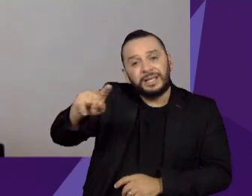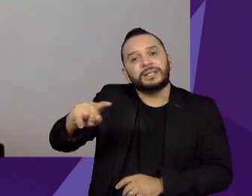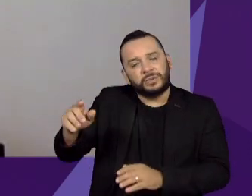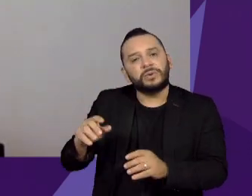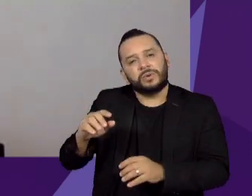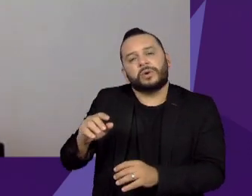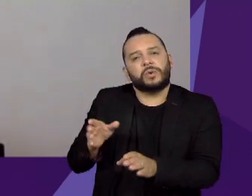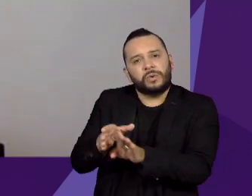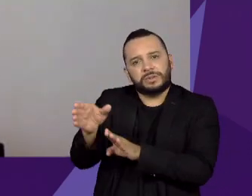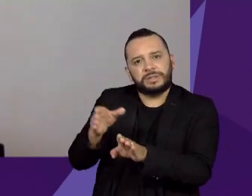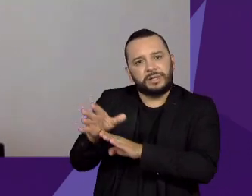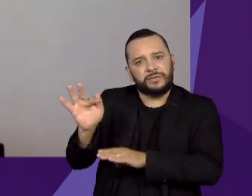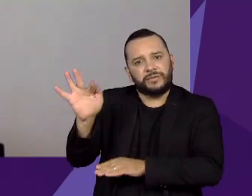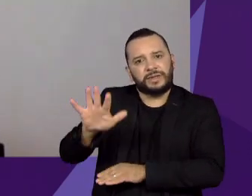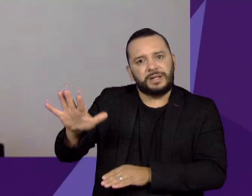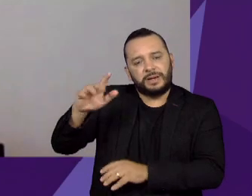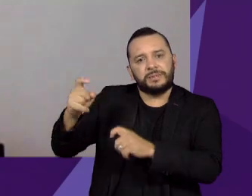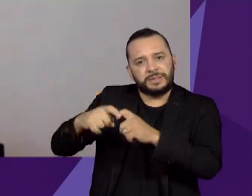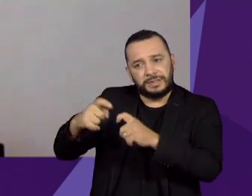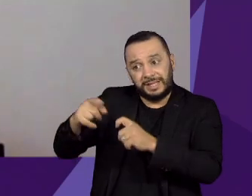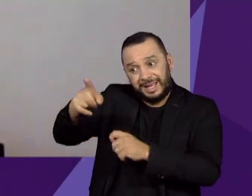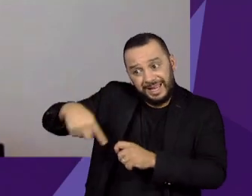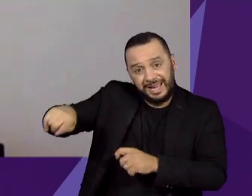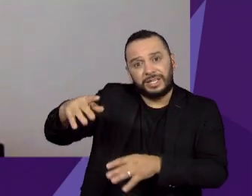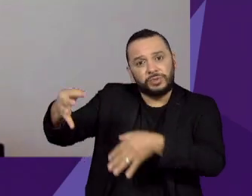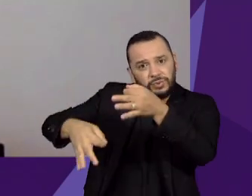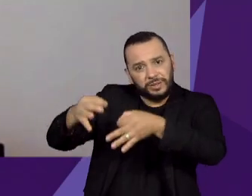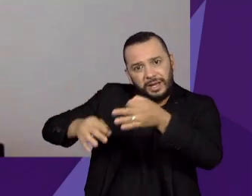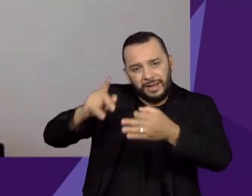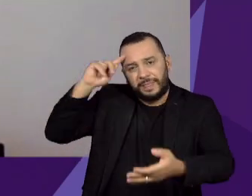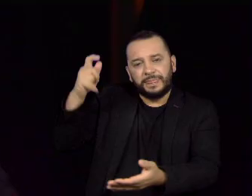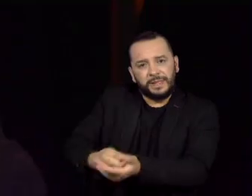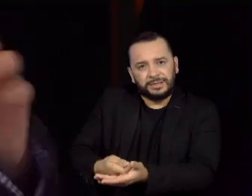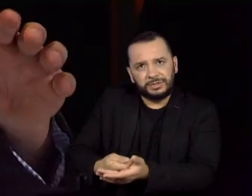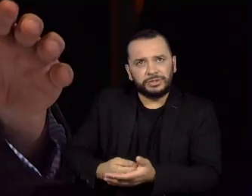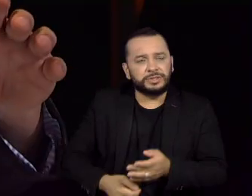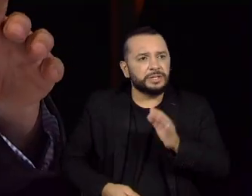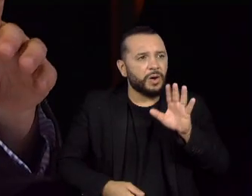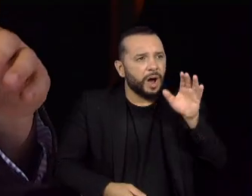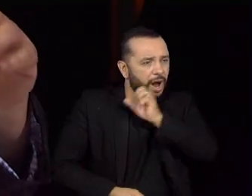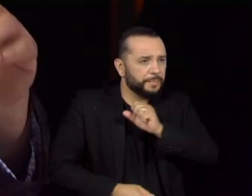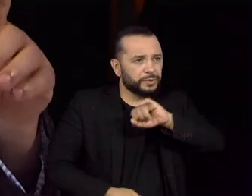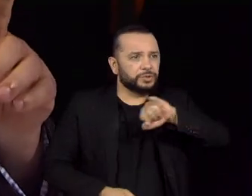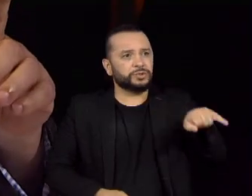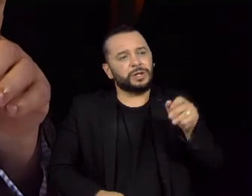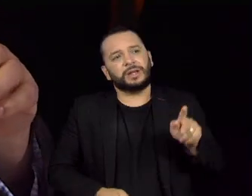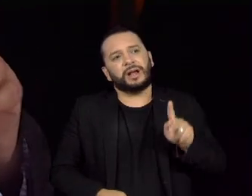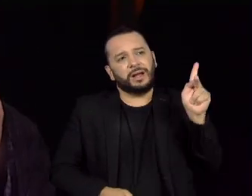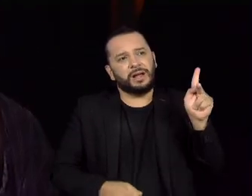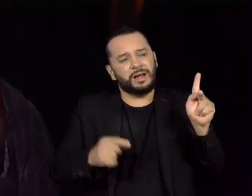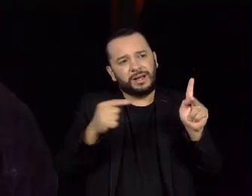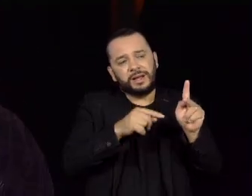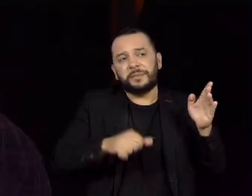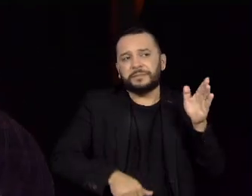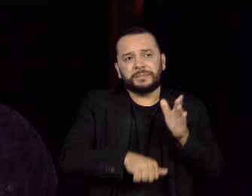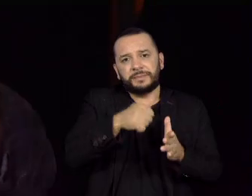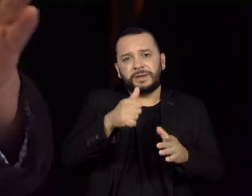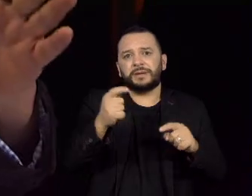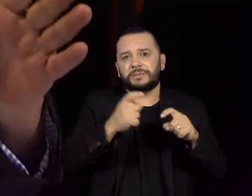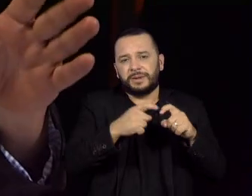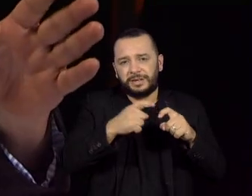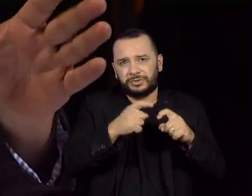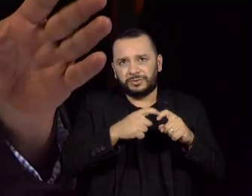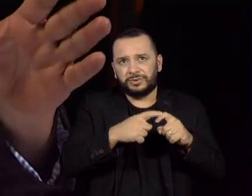dar baliza técnica, né? Perfeitamente. E você não tem hoje nem... Eu só quero comentar que o Juscelino foi o primeiro e nós podemos estar